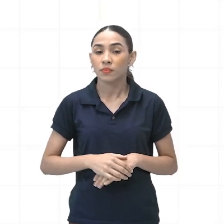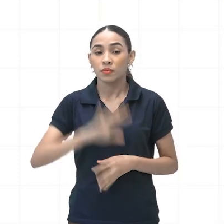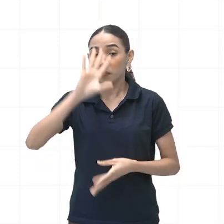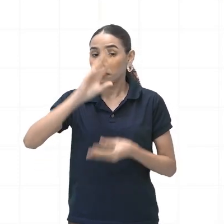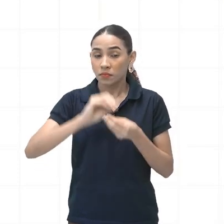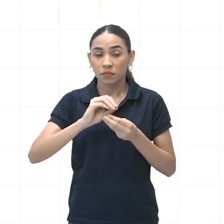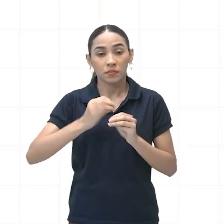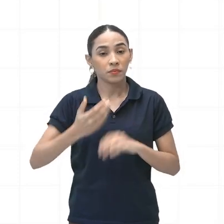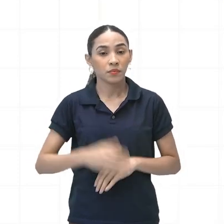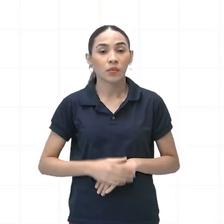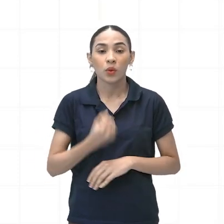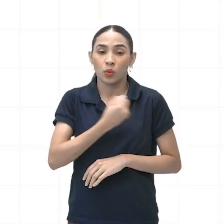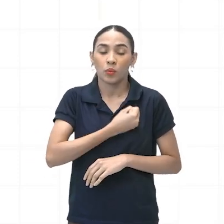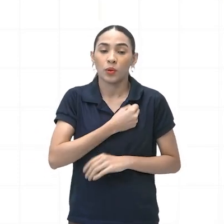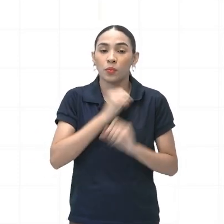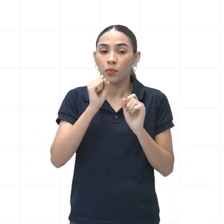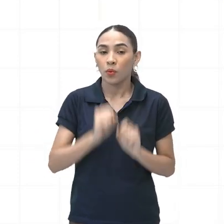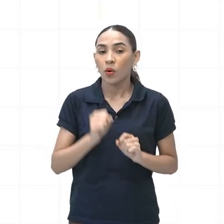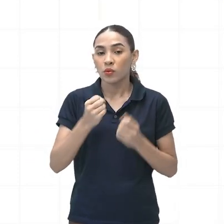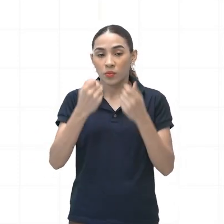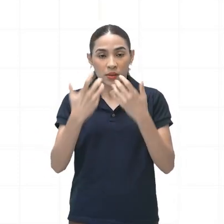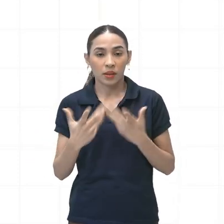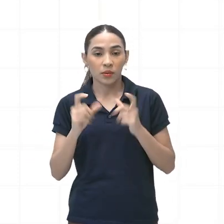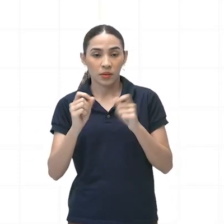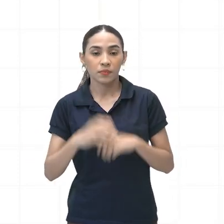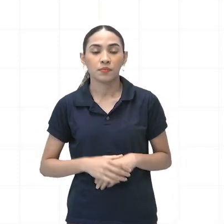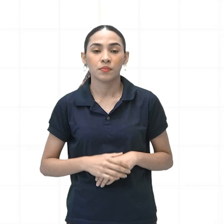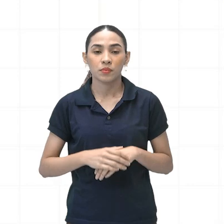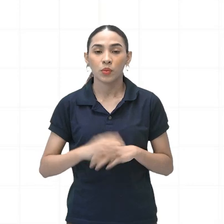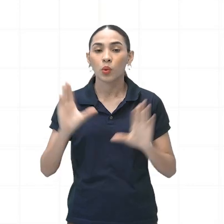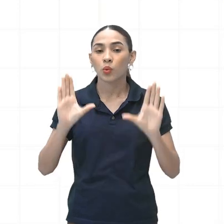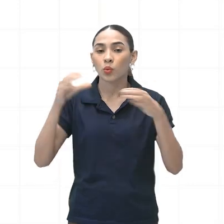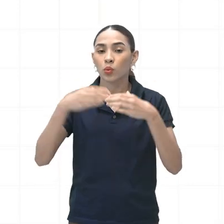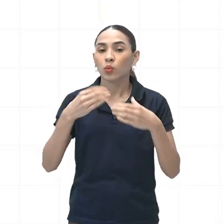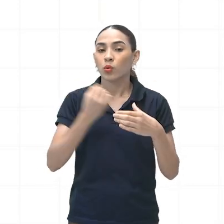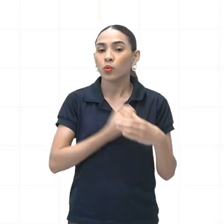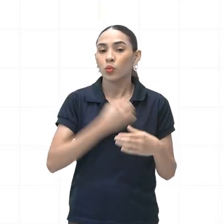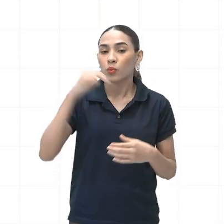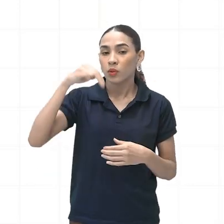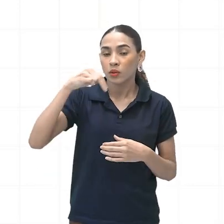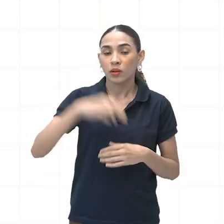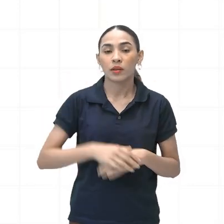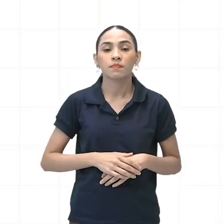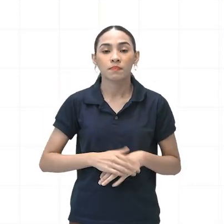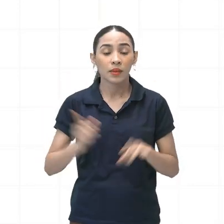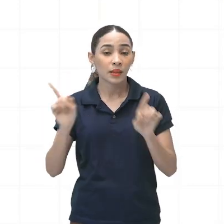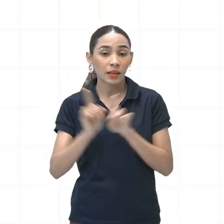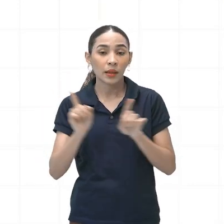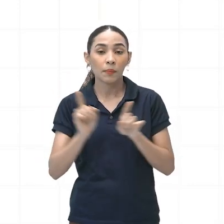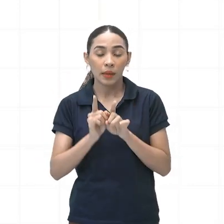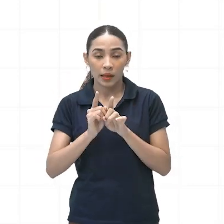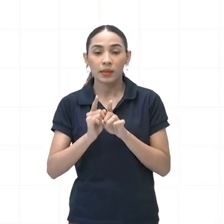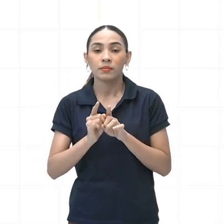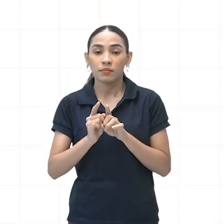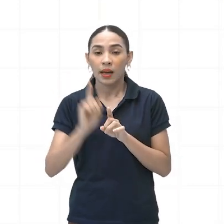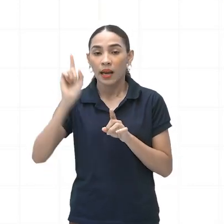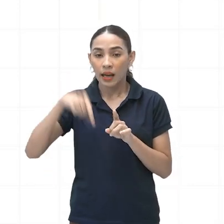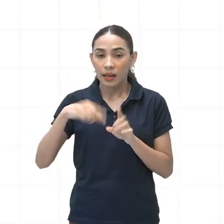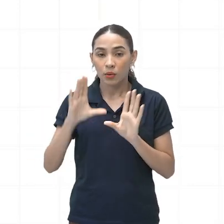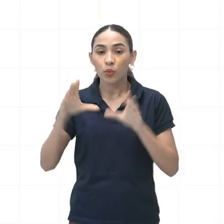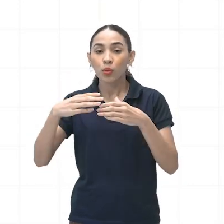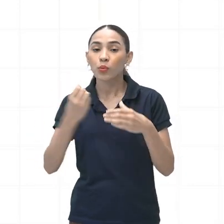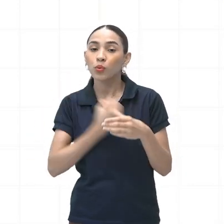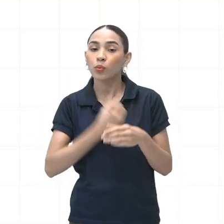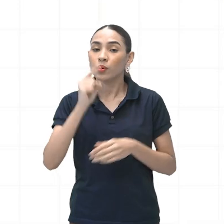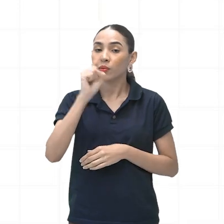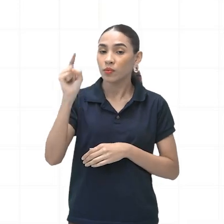conceitual de conjuntos, eu posso dizer que o conjunto dos números naturais é um subconjunto dos números inteiros. Ou seja, é um